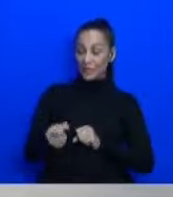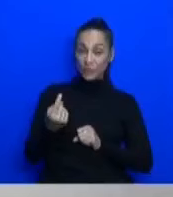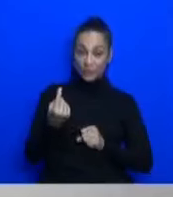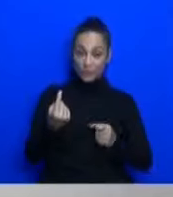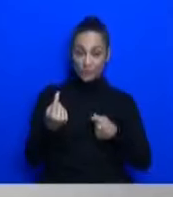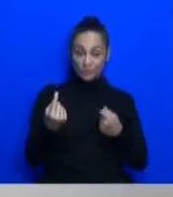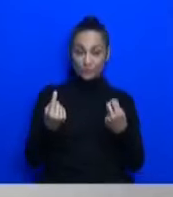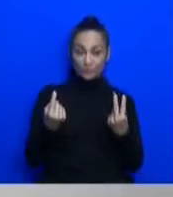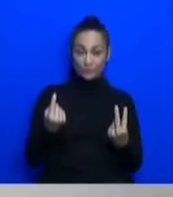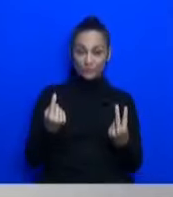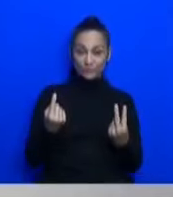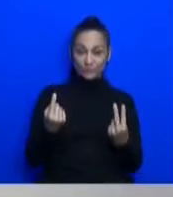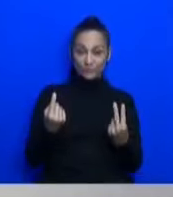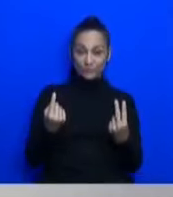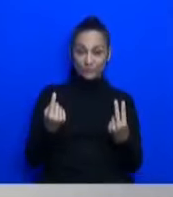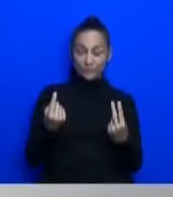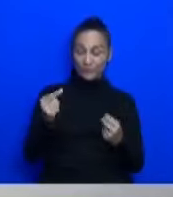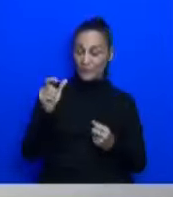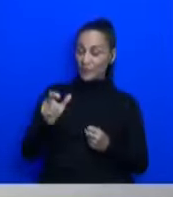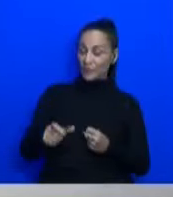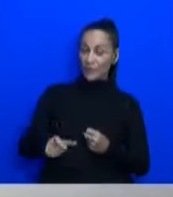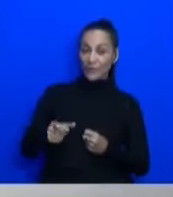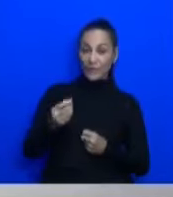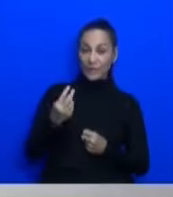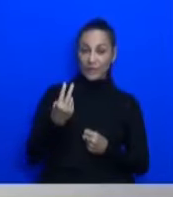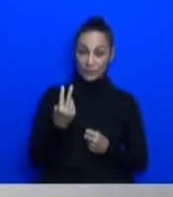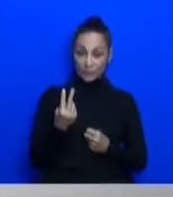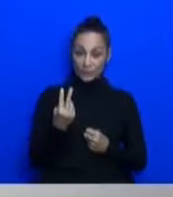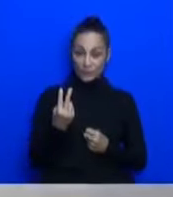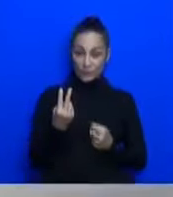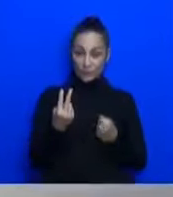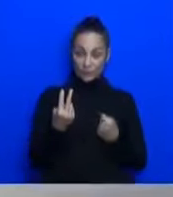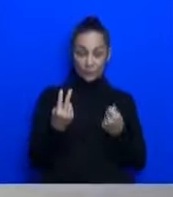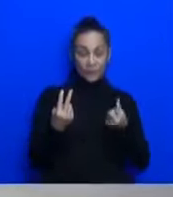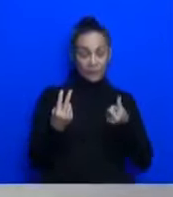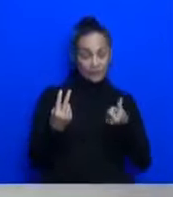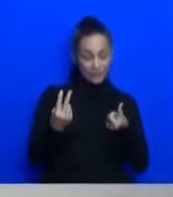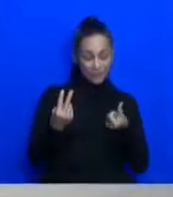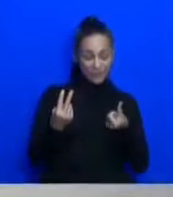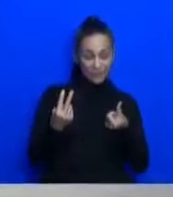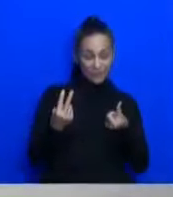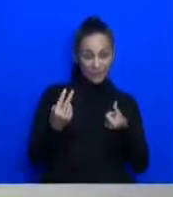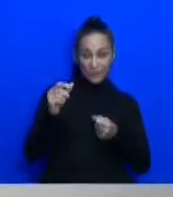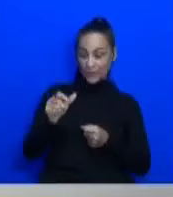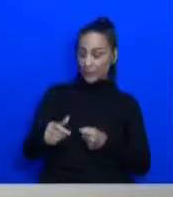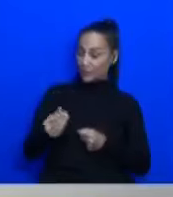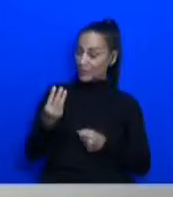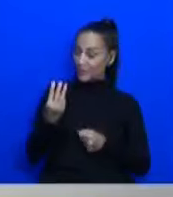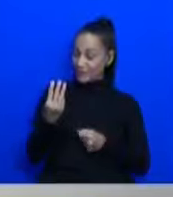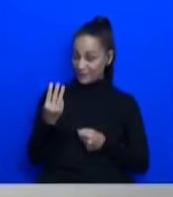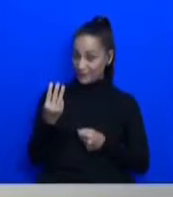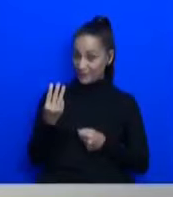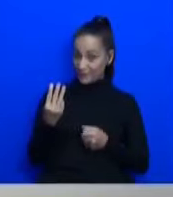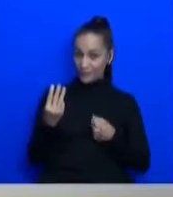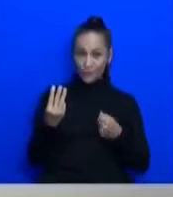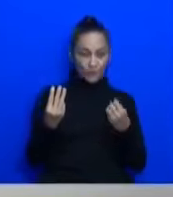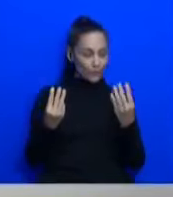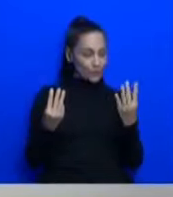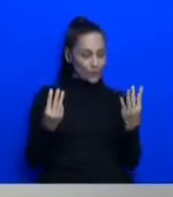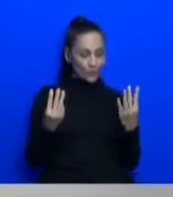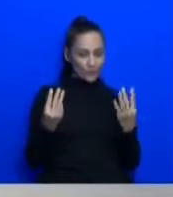coluna 1, 2. Coluna 2, 6. Coluna 3,